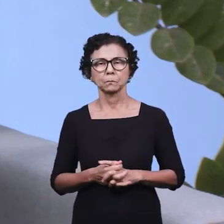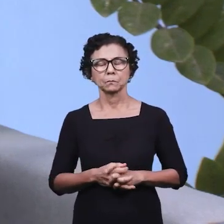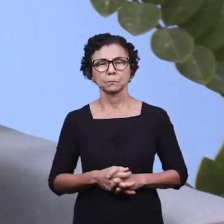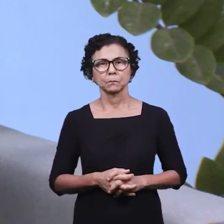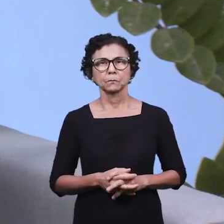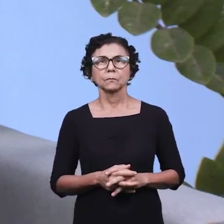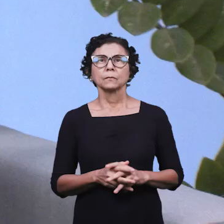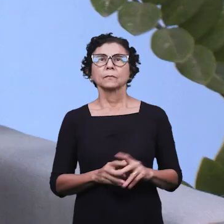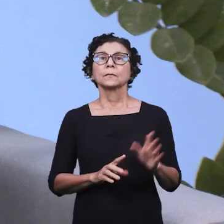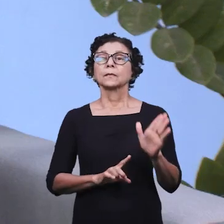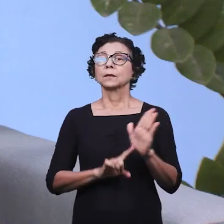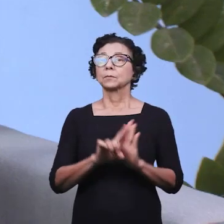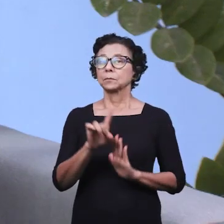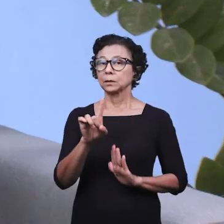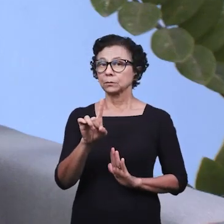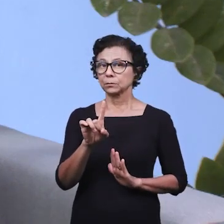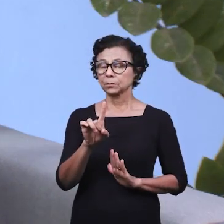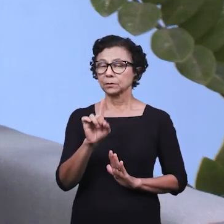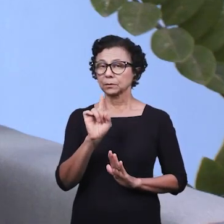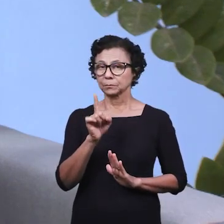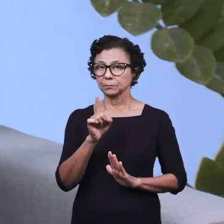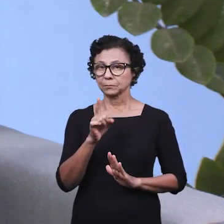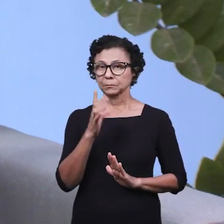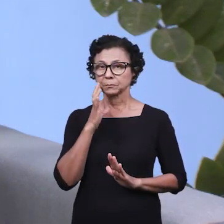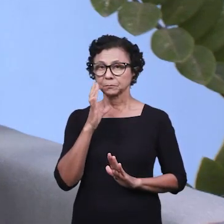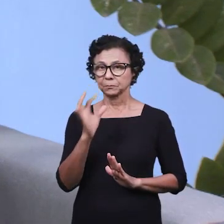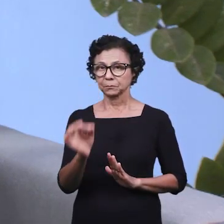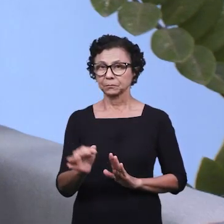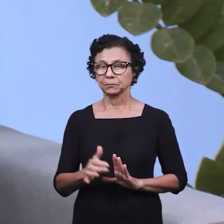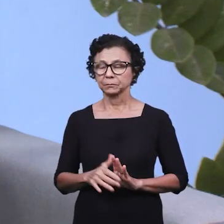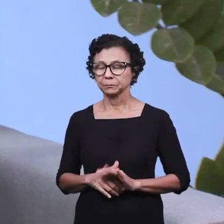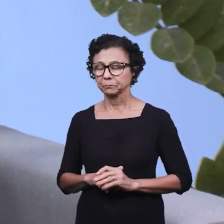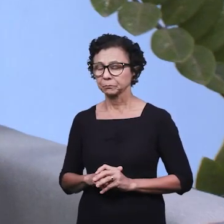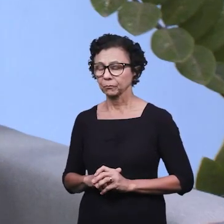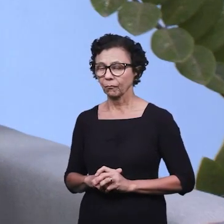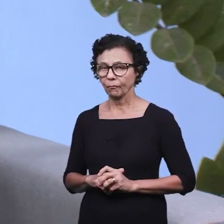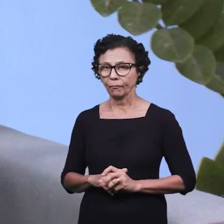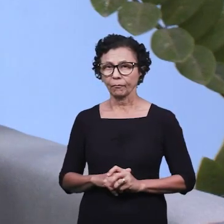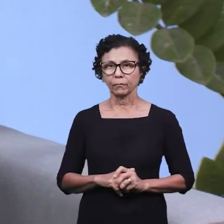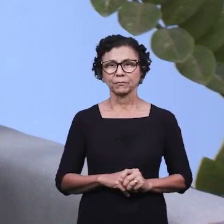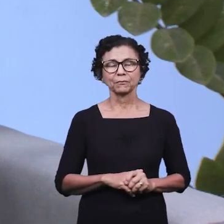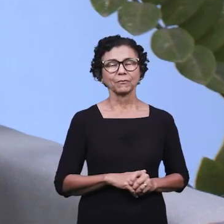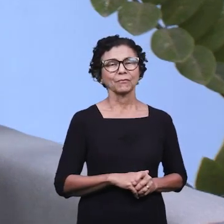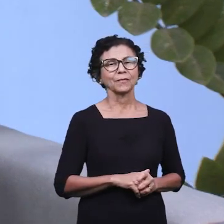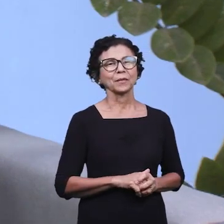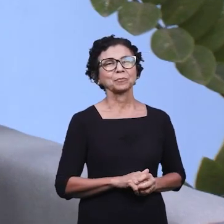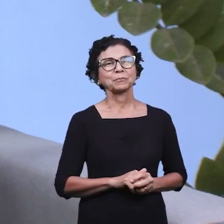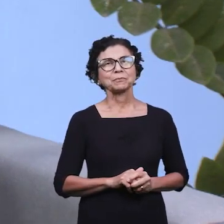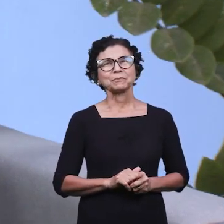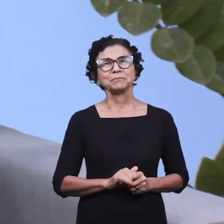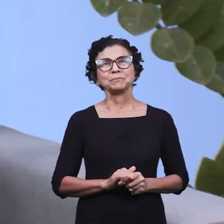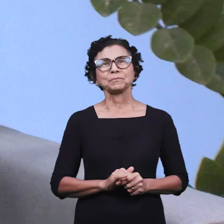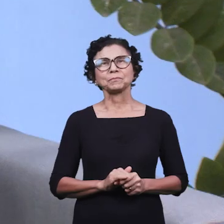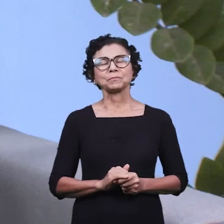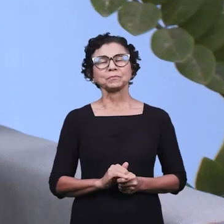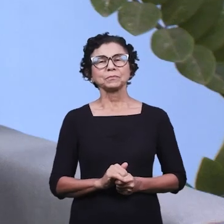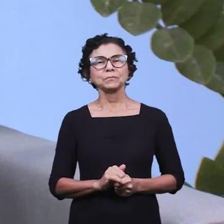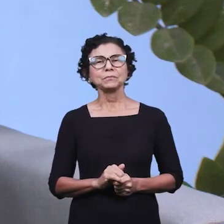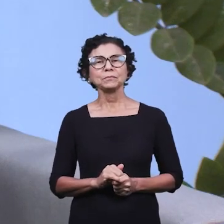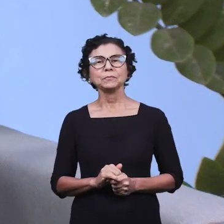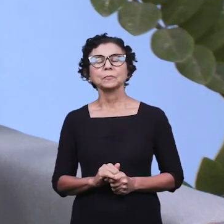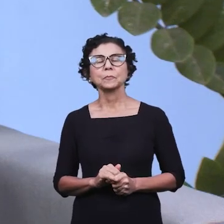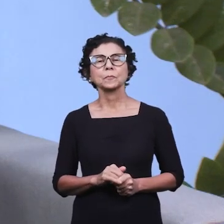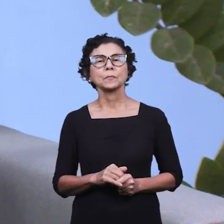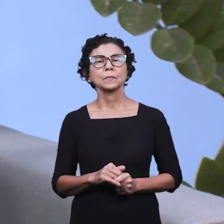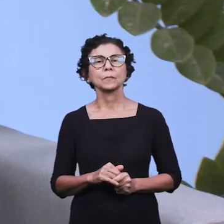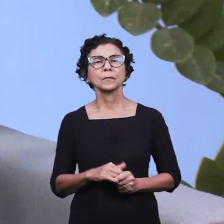a seguinte, olha só a profundidade da pergunta. Qual será a última mensagem, quando será